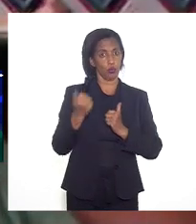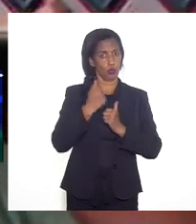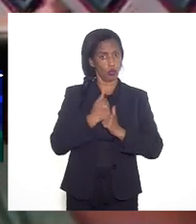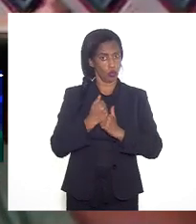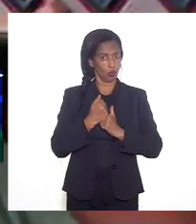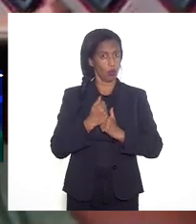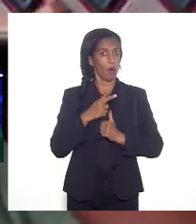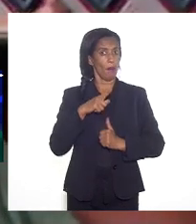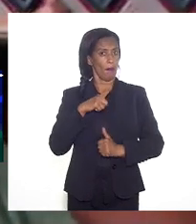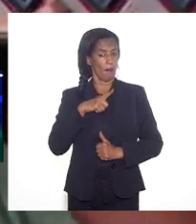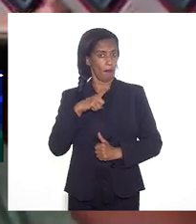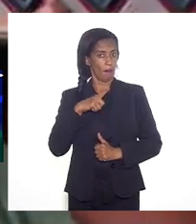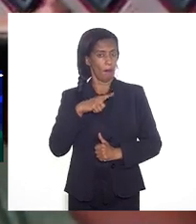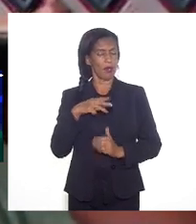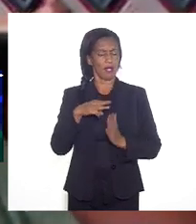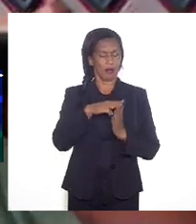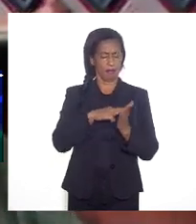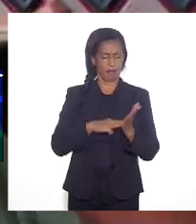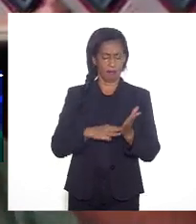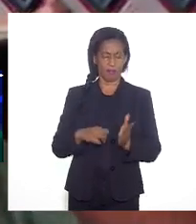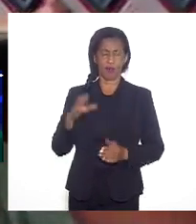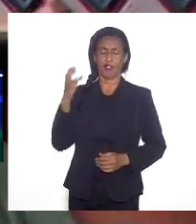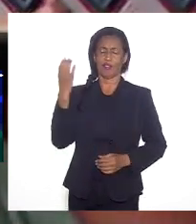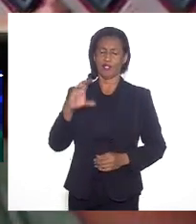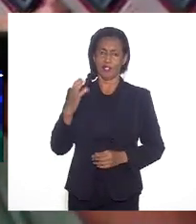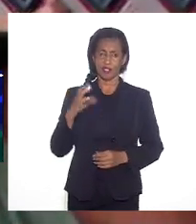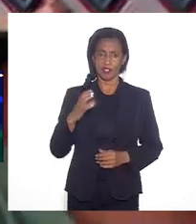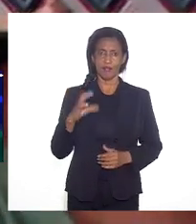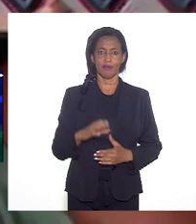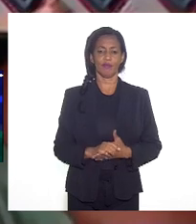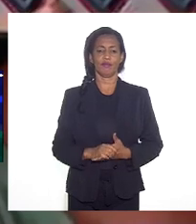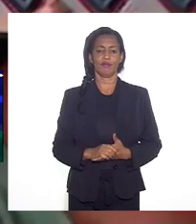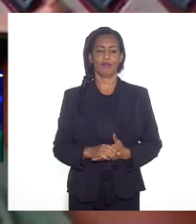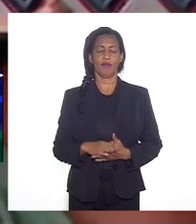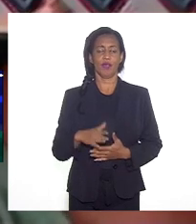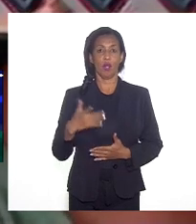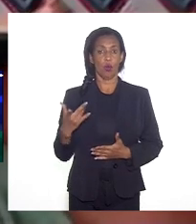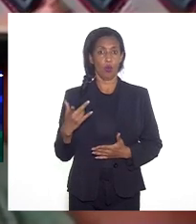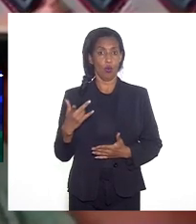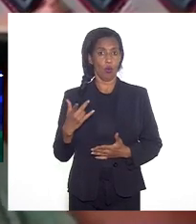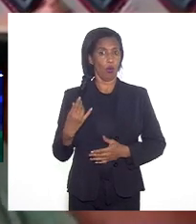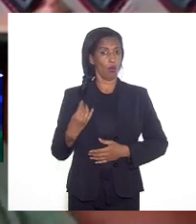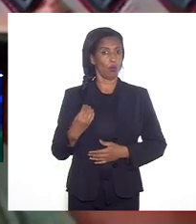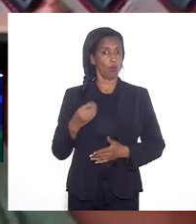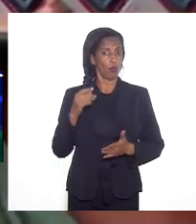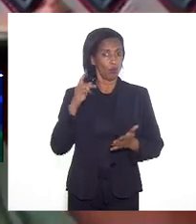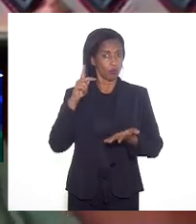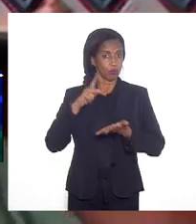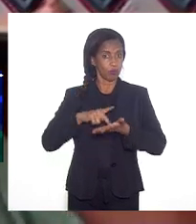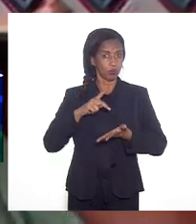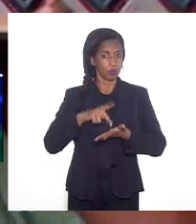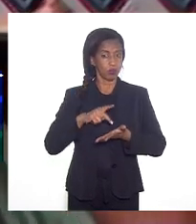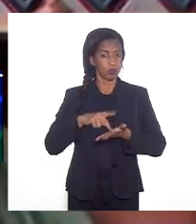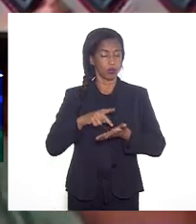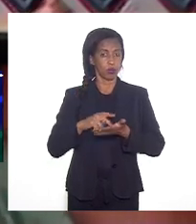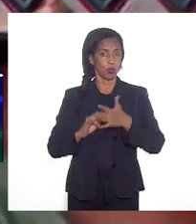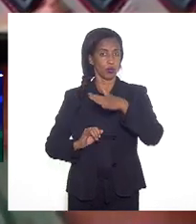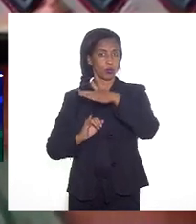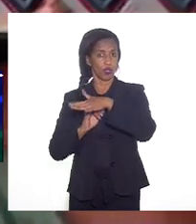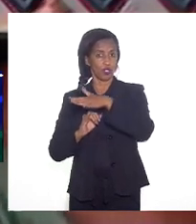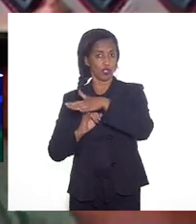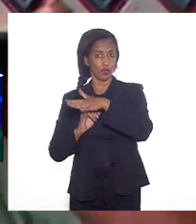termo teórico, metodológico, científico, com constatação, inclusive, dos institutos